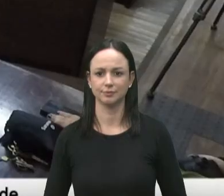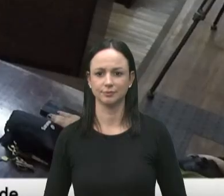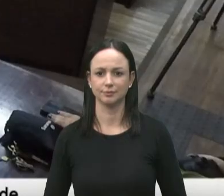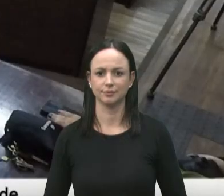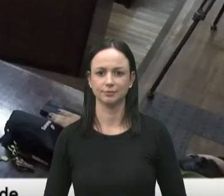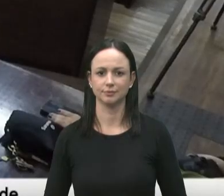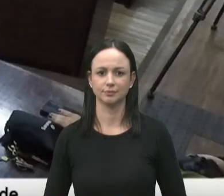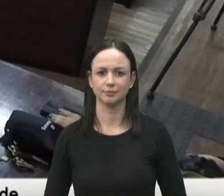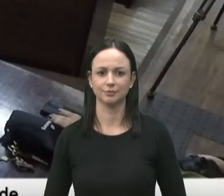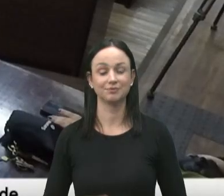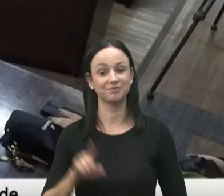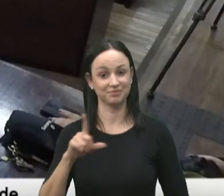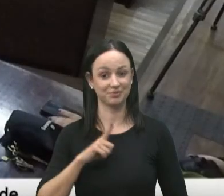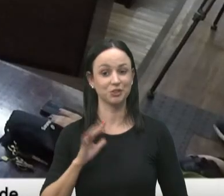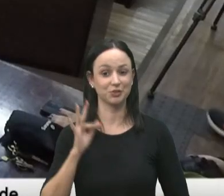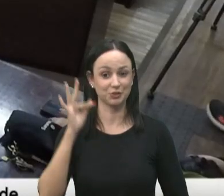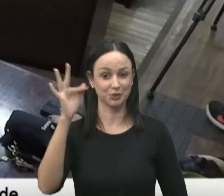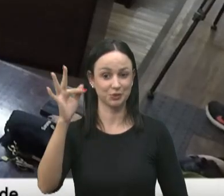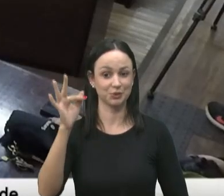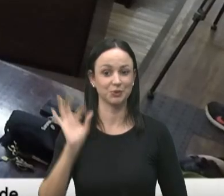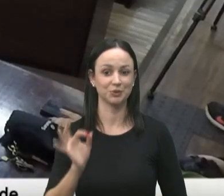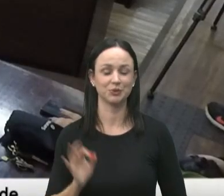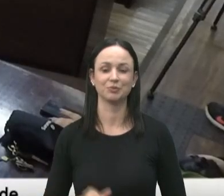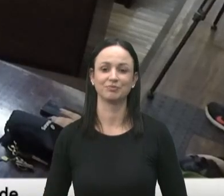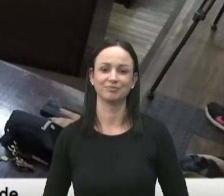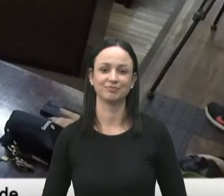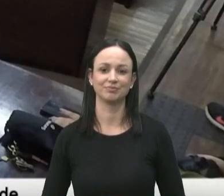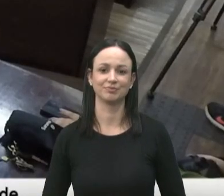Vocês têm futuro, hein? Olha só.